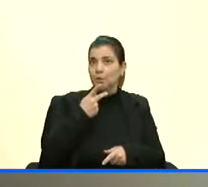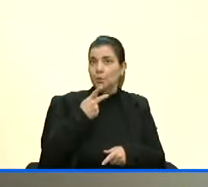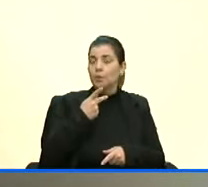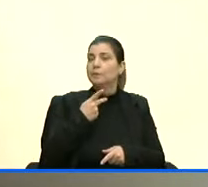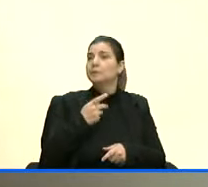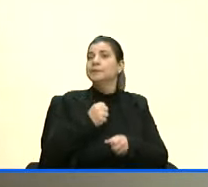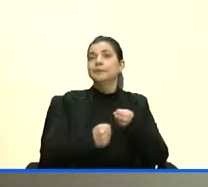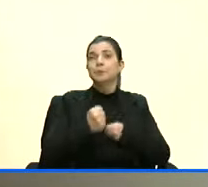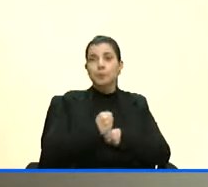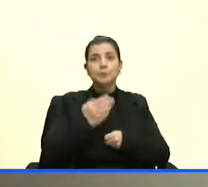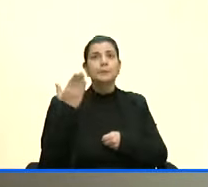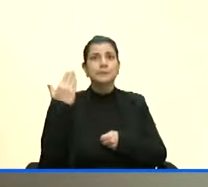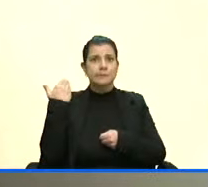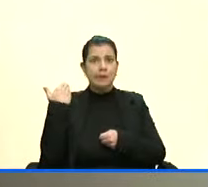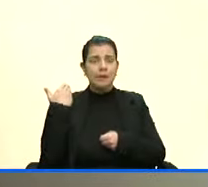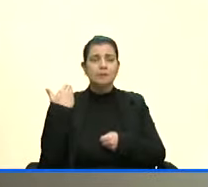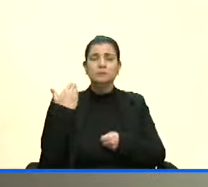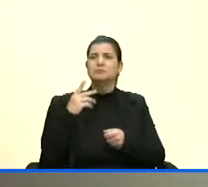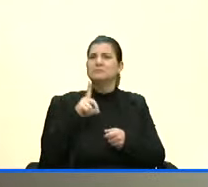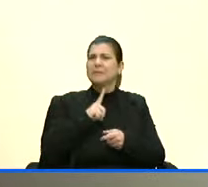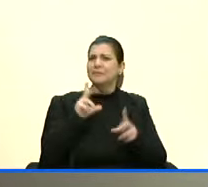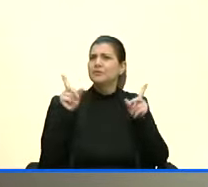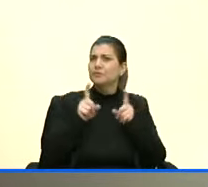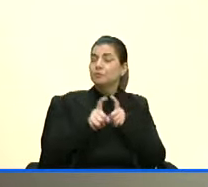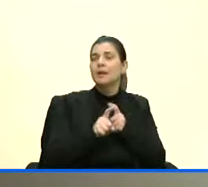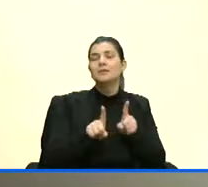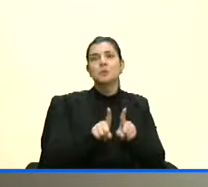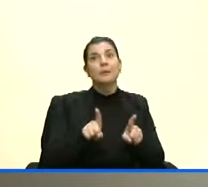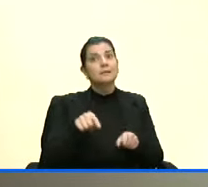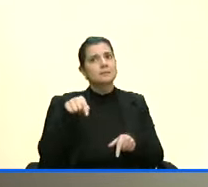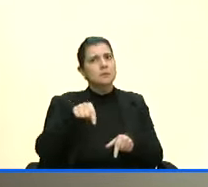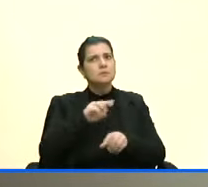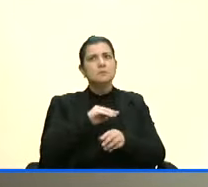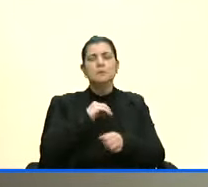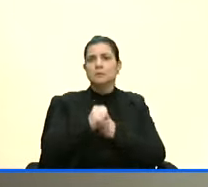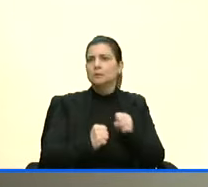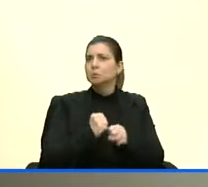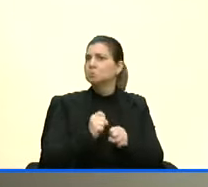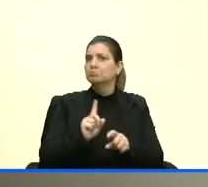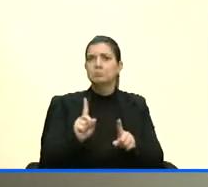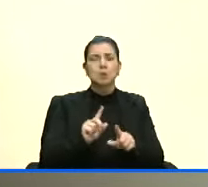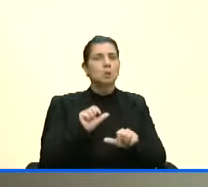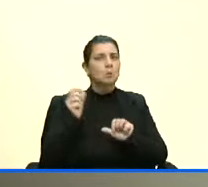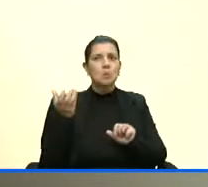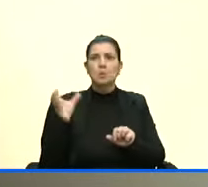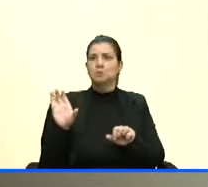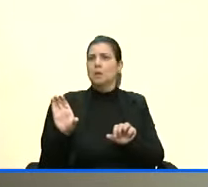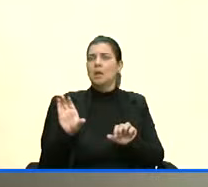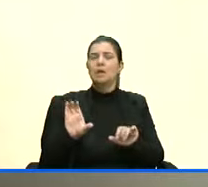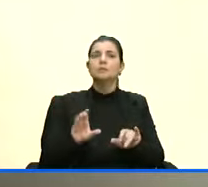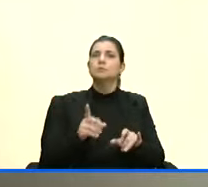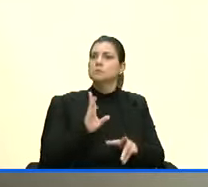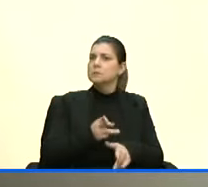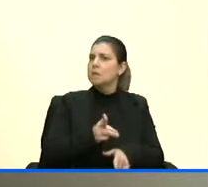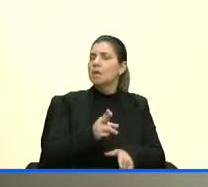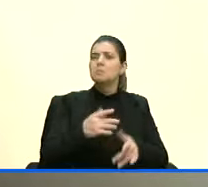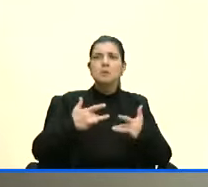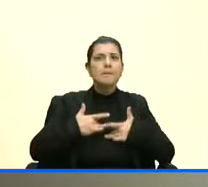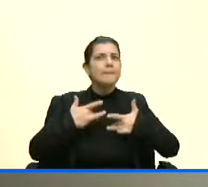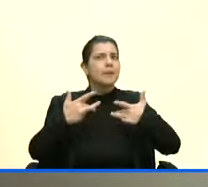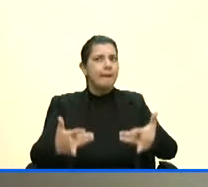ano é um perfil totalmente diferente. Né? A secretária Janaína Galdino sempre se mostrou solista e muito empenhada